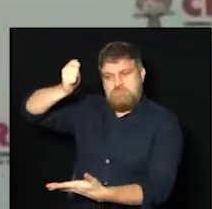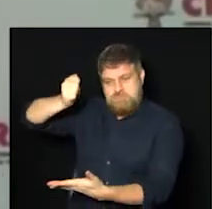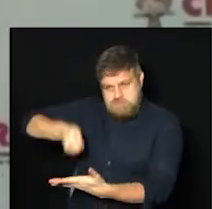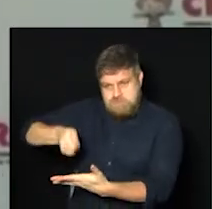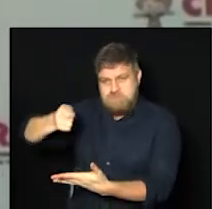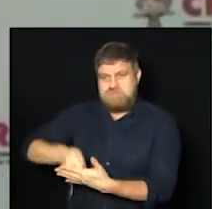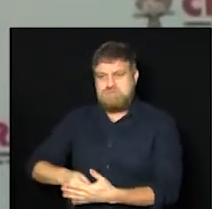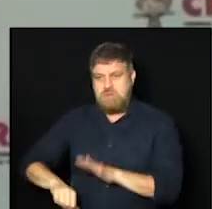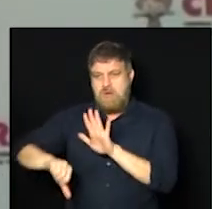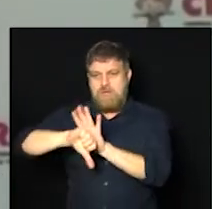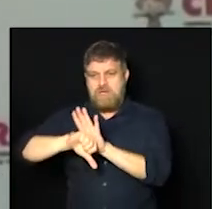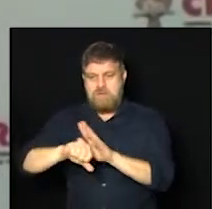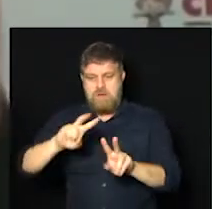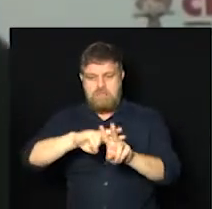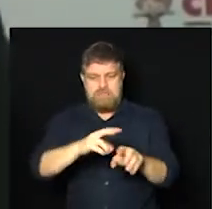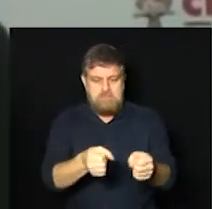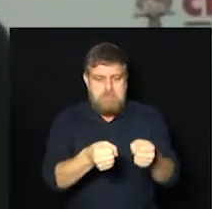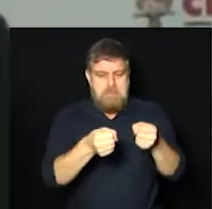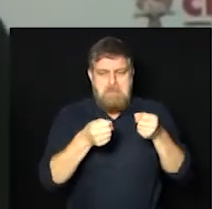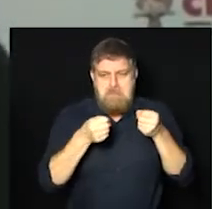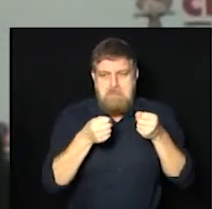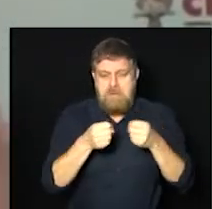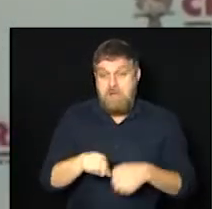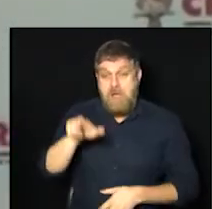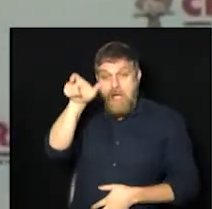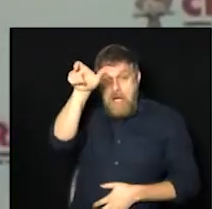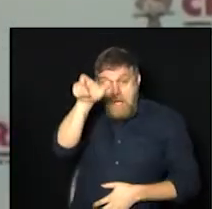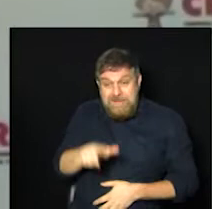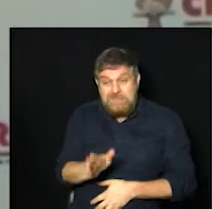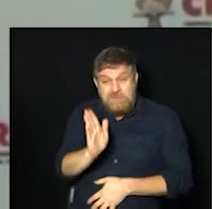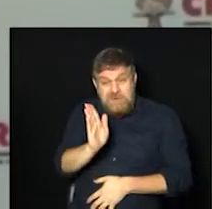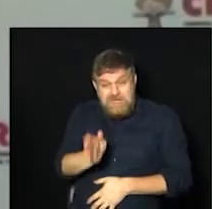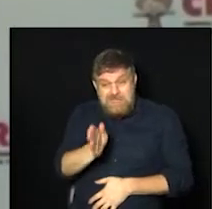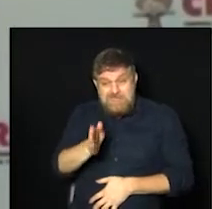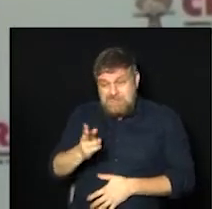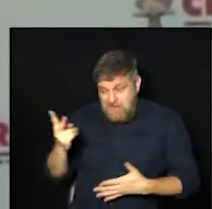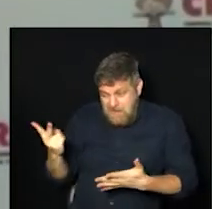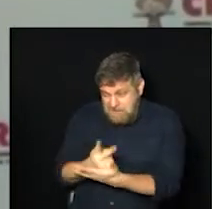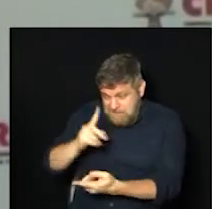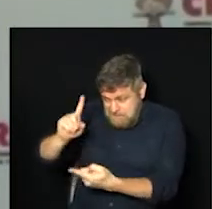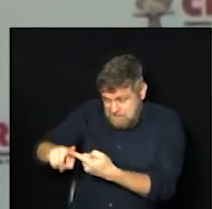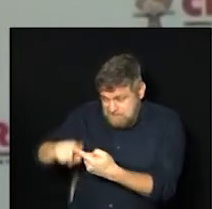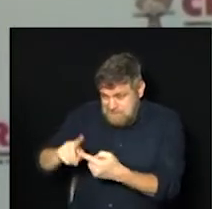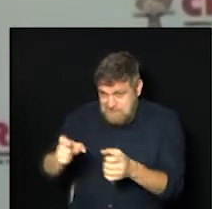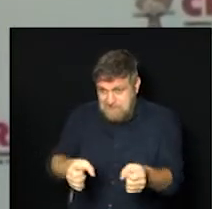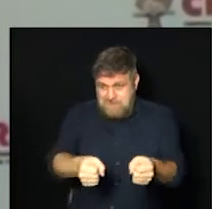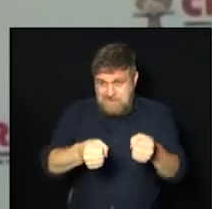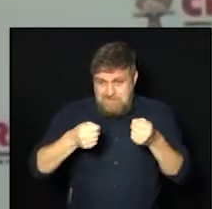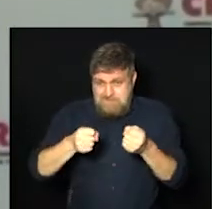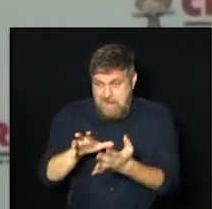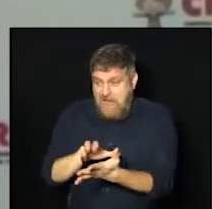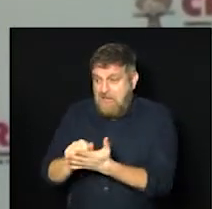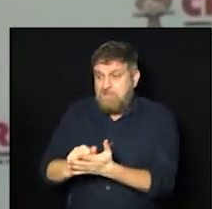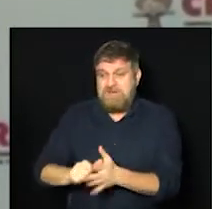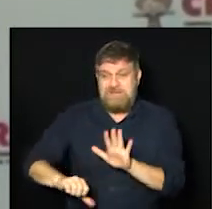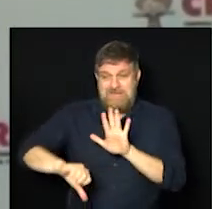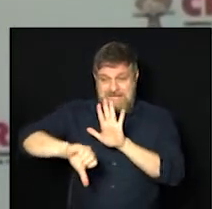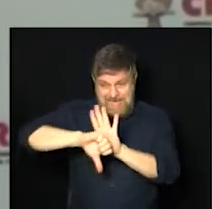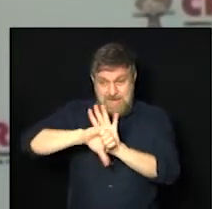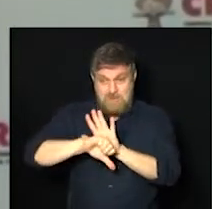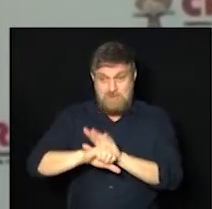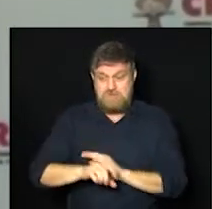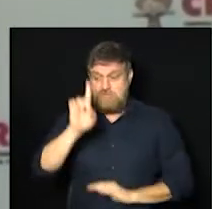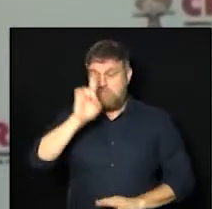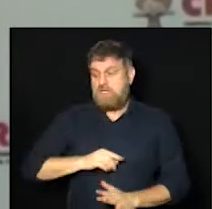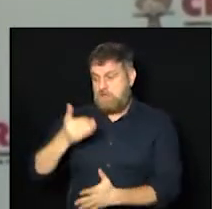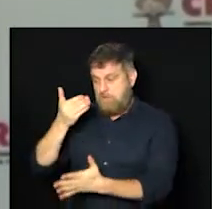numa questão criminal, né, essa pessoa, esse sujeito, ele inscrito como um violador de direito, e